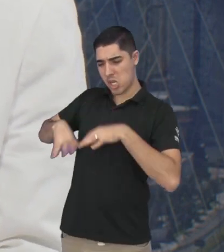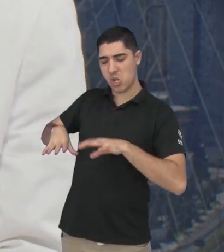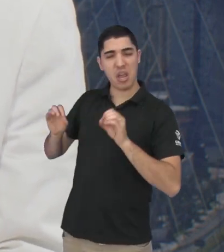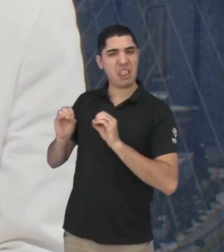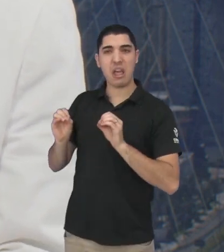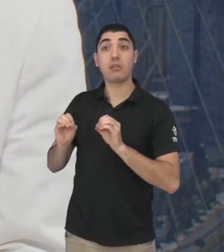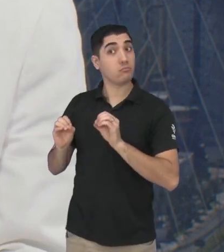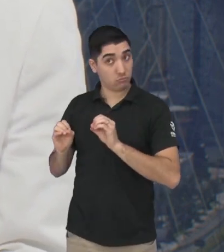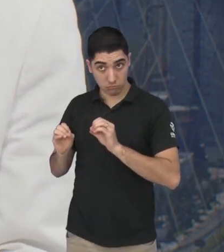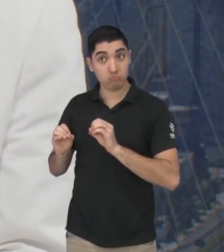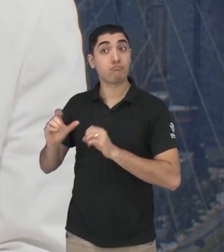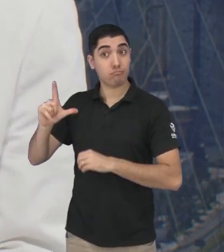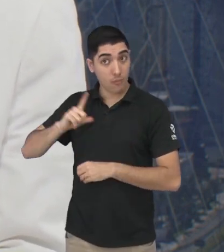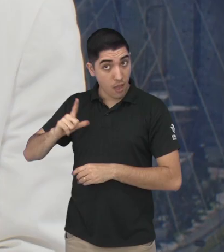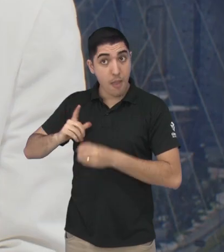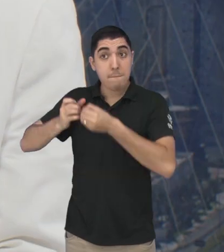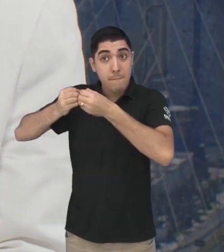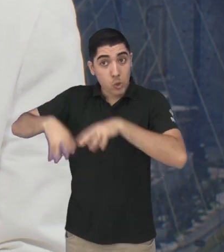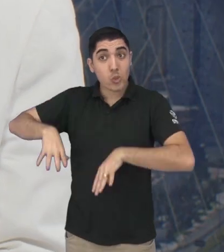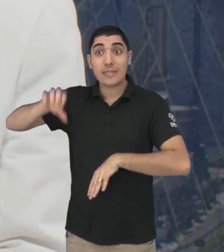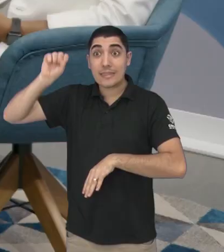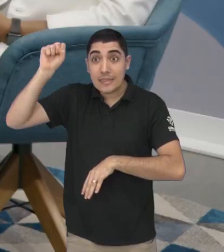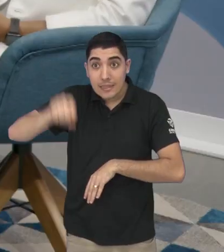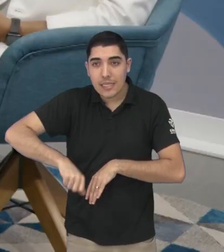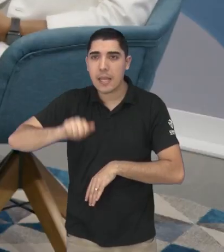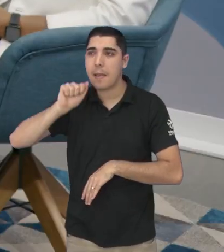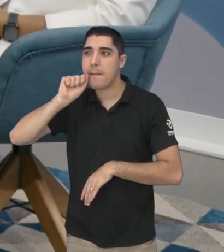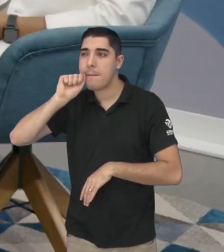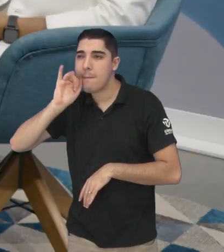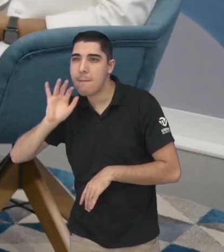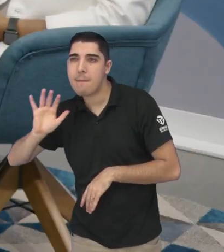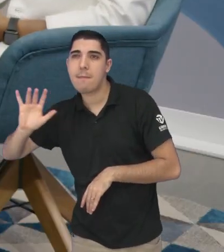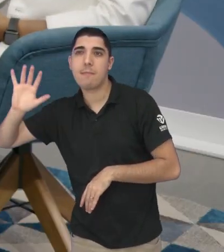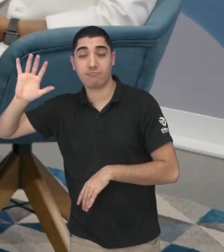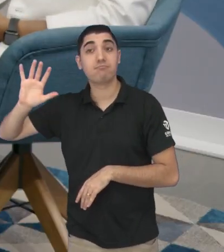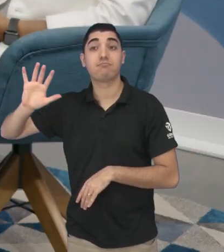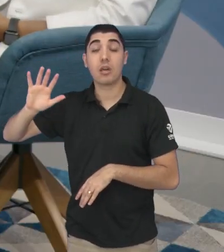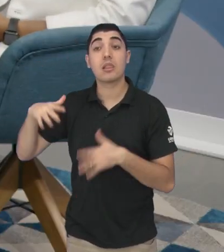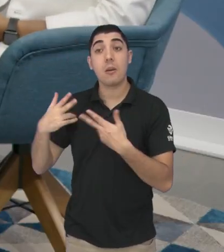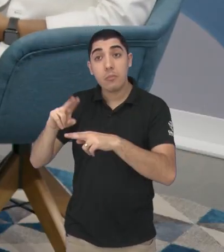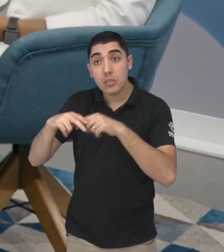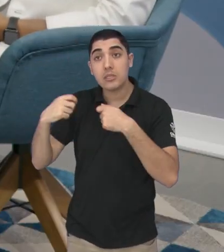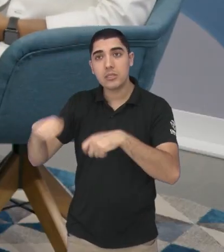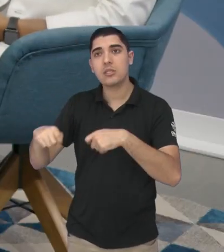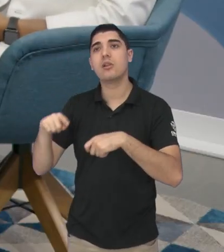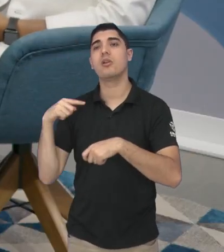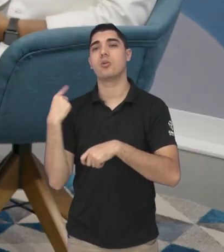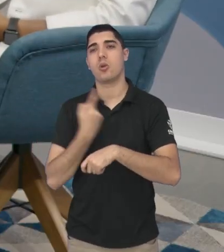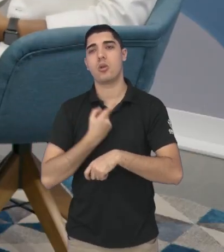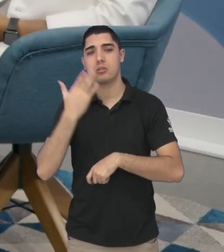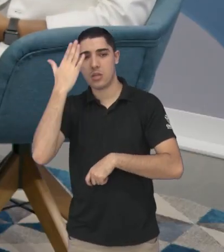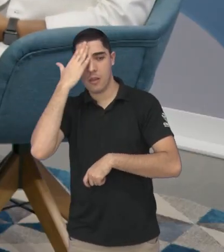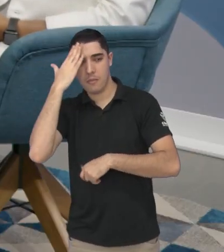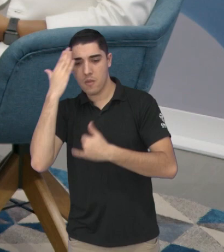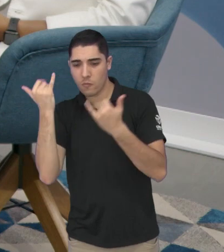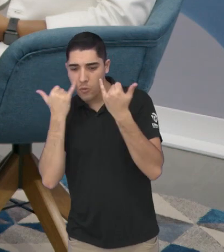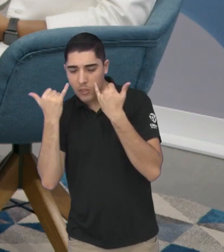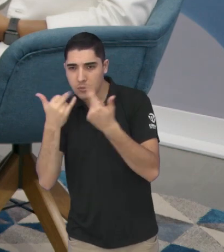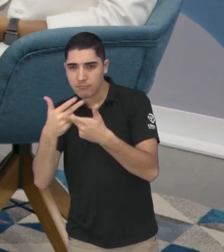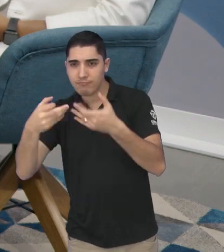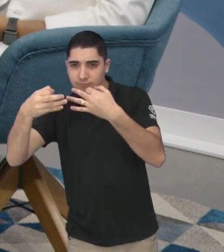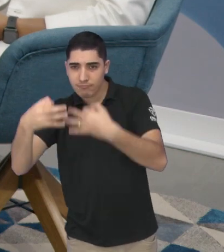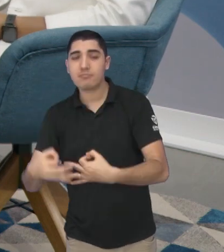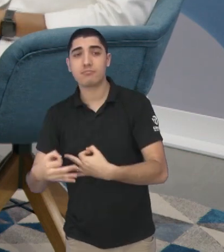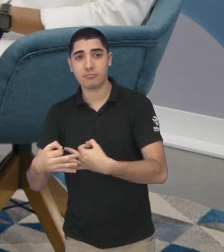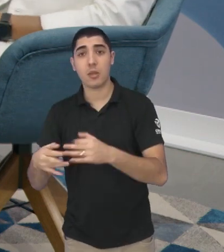algo extremamente prejudicial, então também precisa ter o outro lado, para conhecer a informação certa, saber do que se trata, para